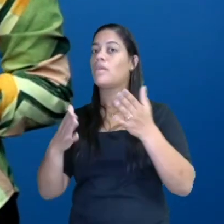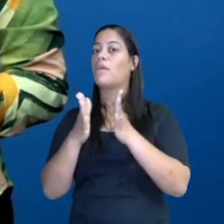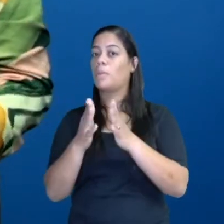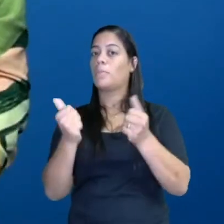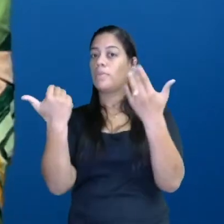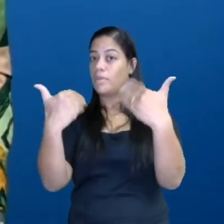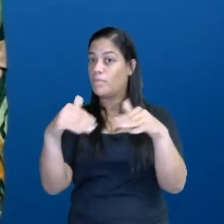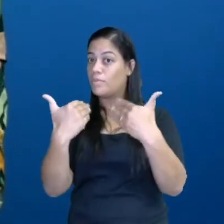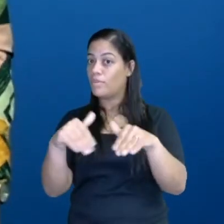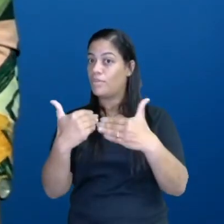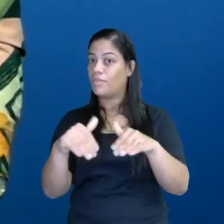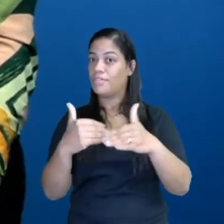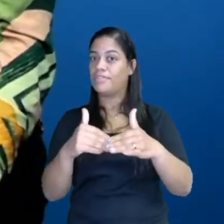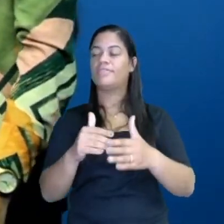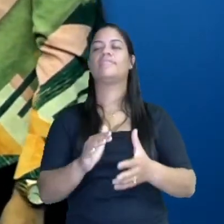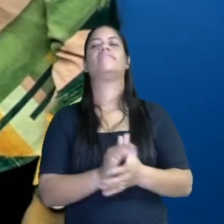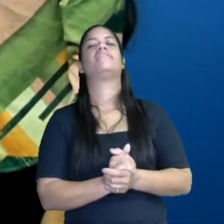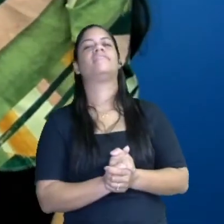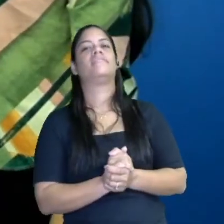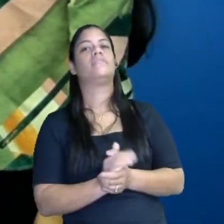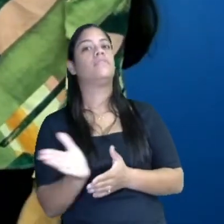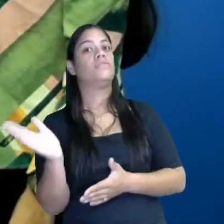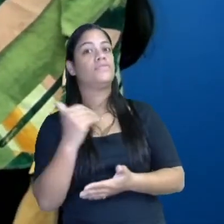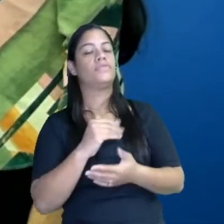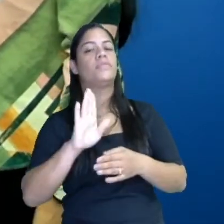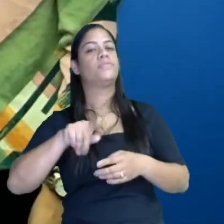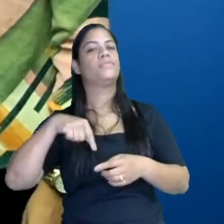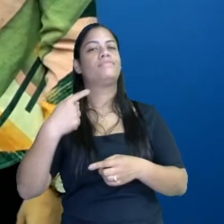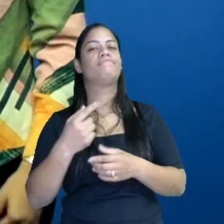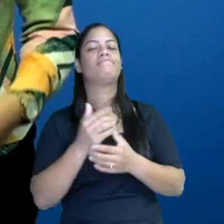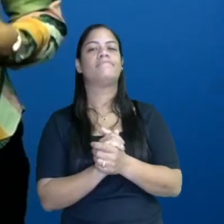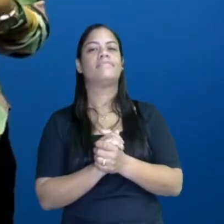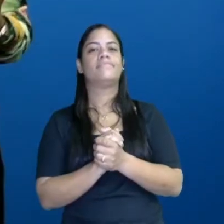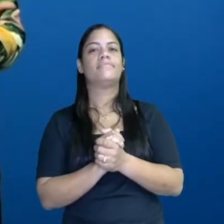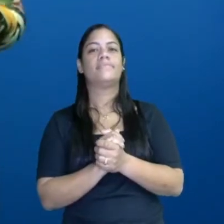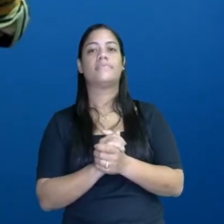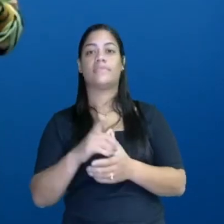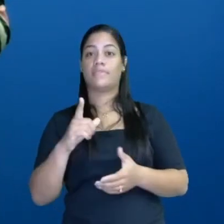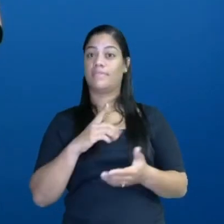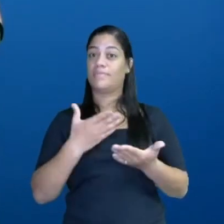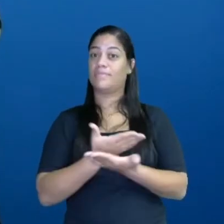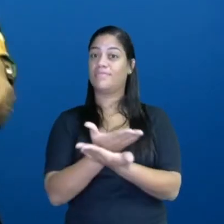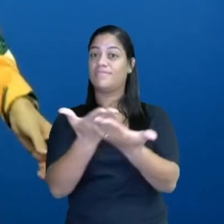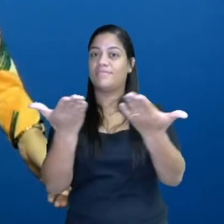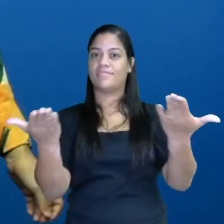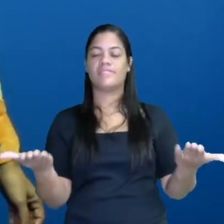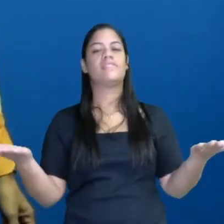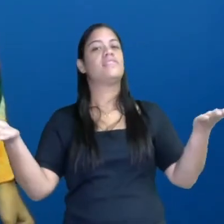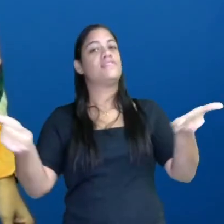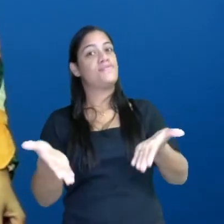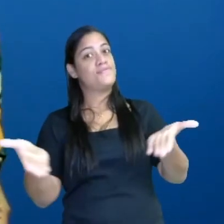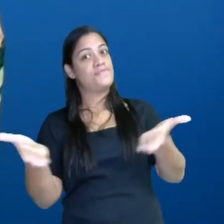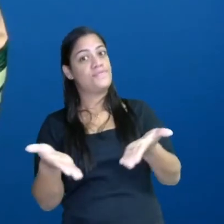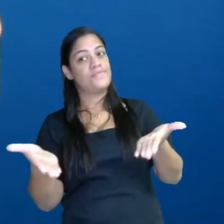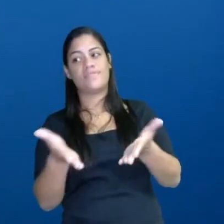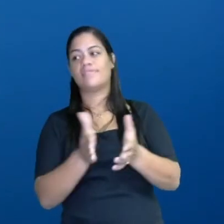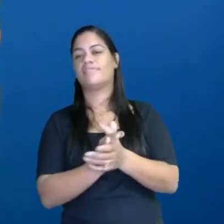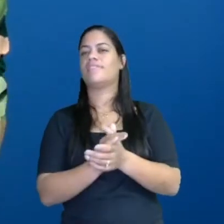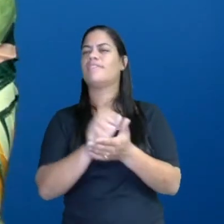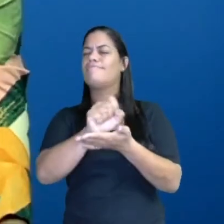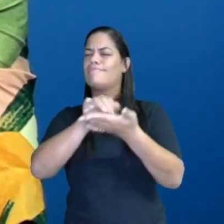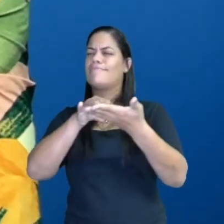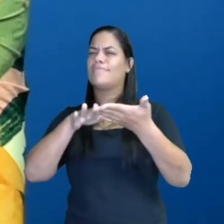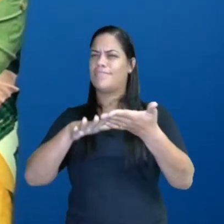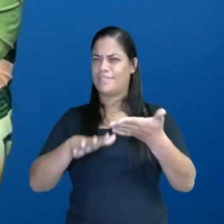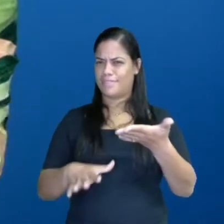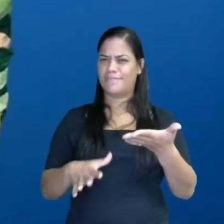viu? Então, ó, vamos lá para a próxima. E o que eu trouxe para vocês hoje, né, é aquela